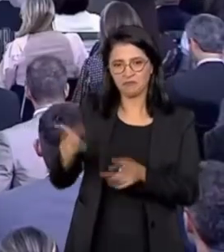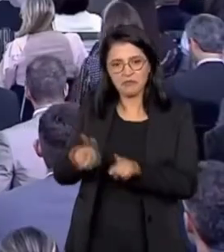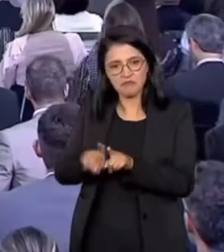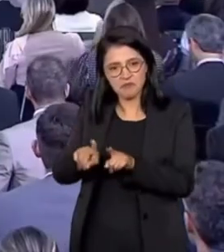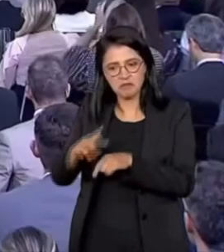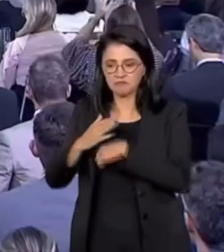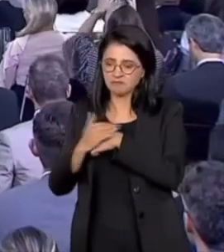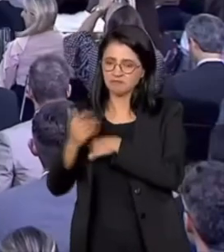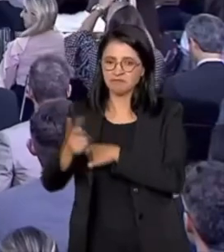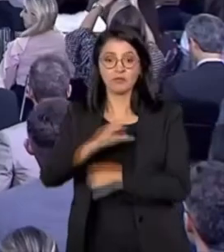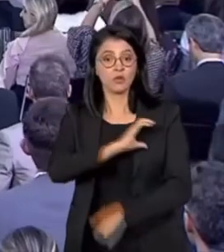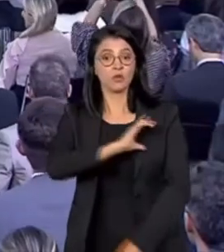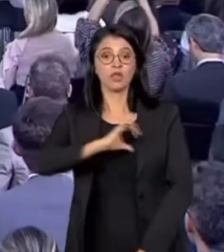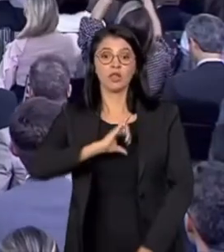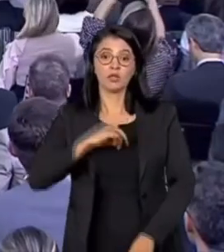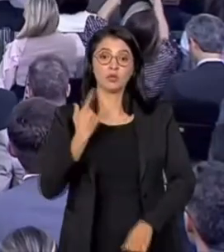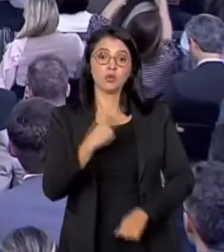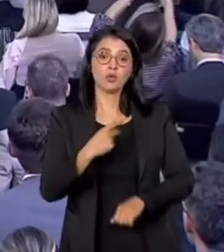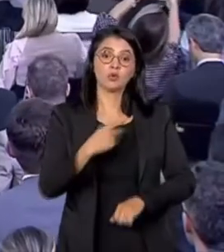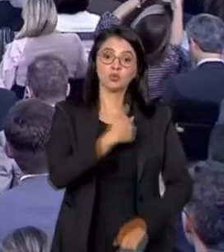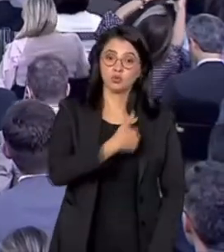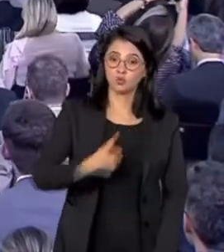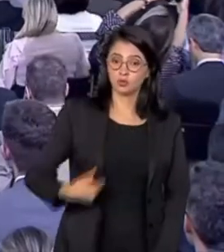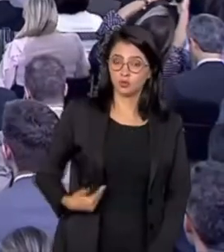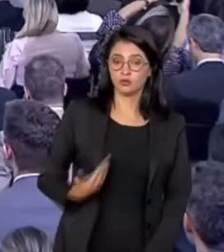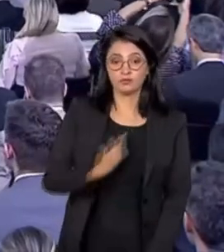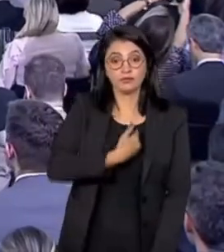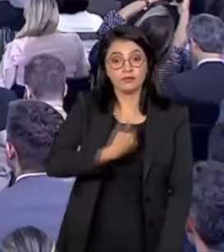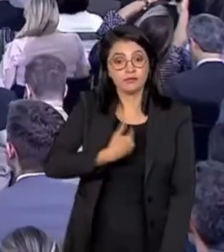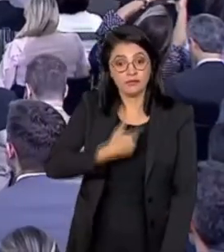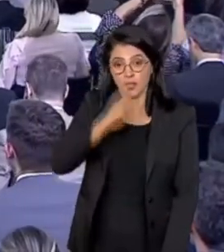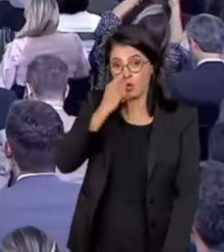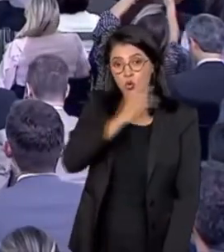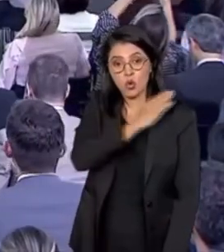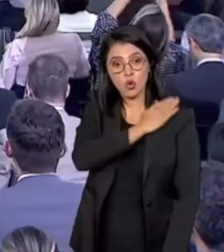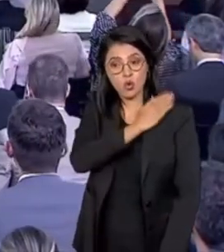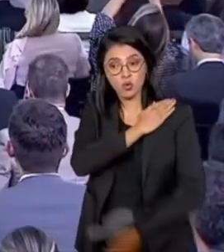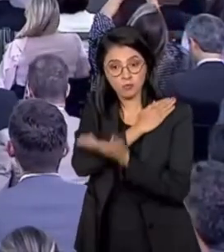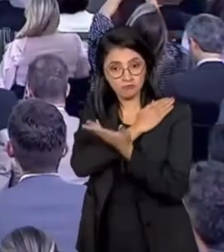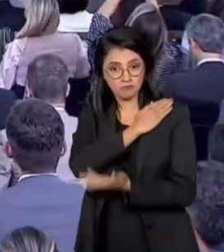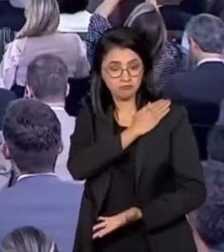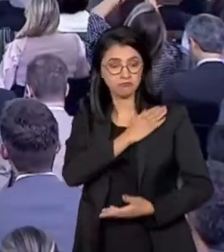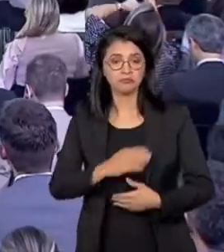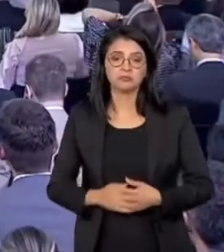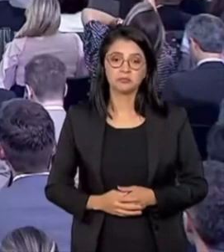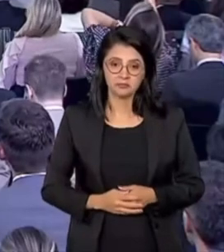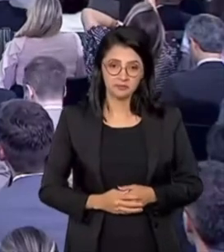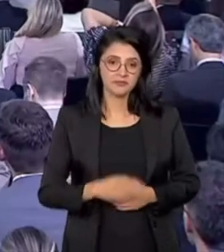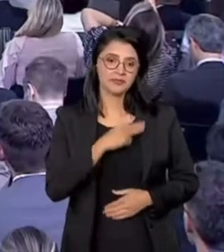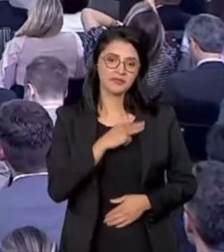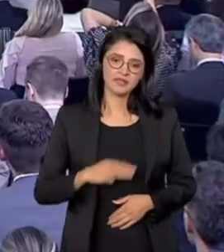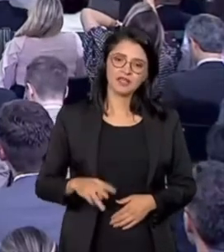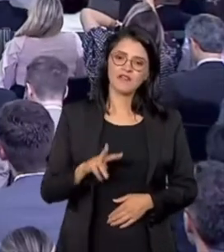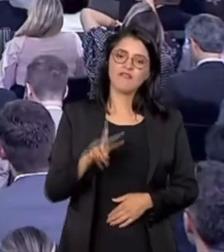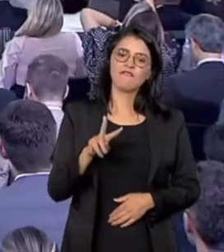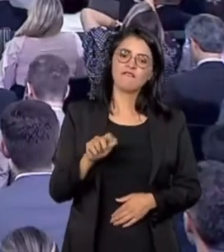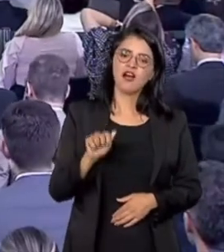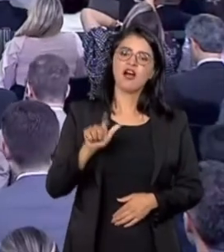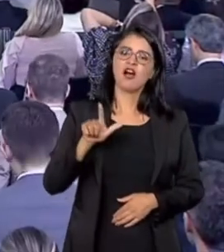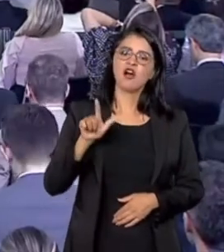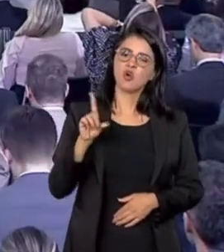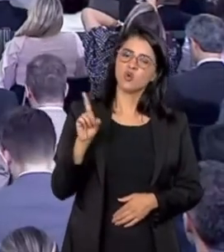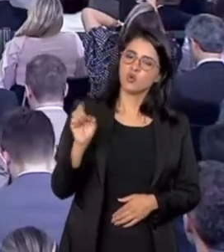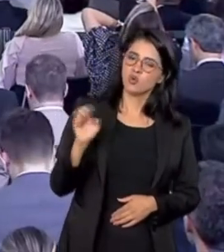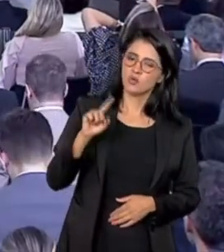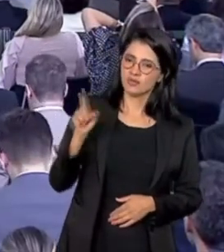publicação, a MP que entra em vigor terá que passar pela análise do Congresso Nacional em até 120 dias para se